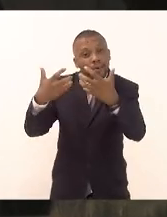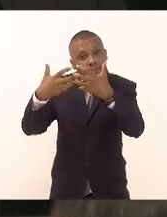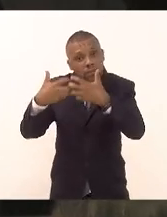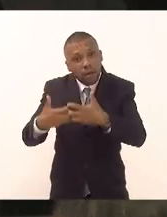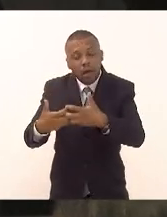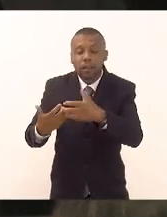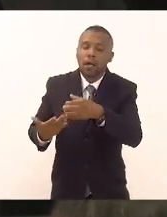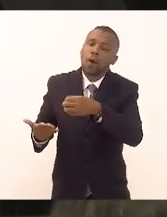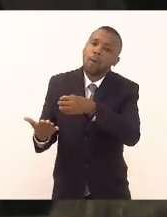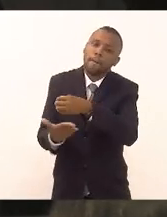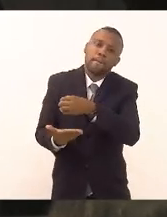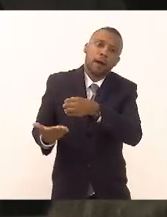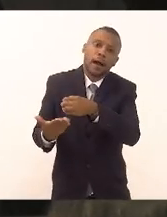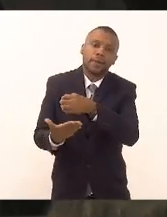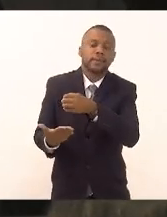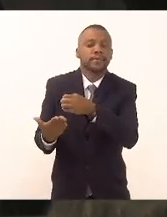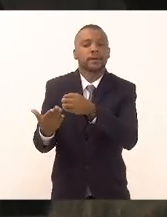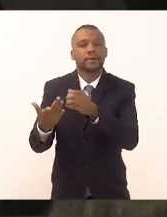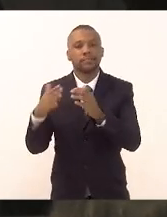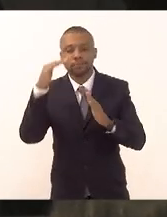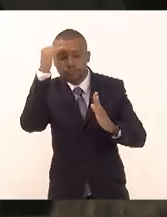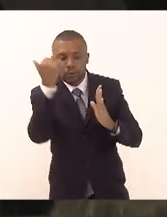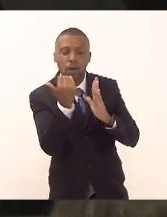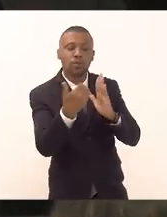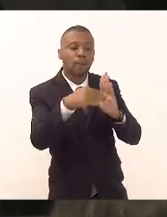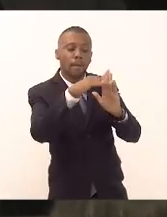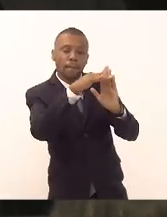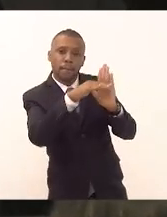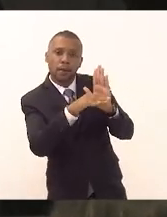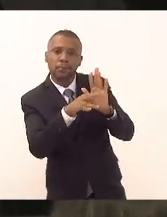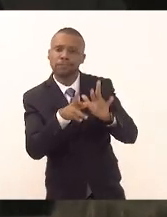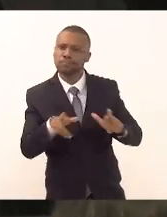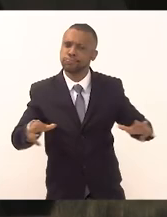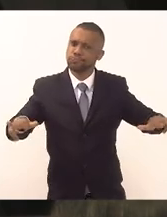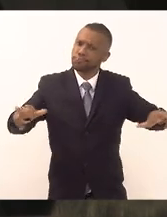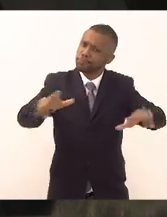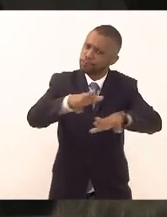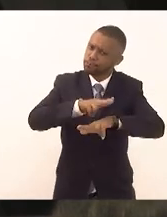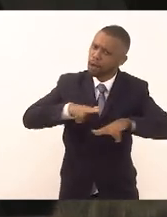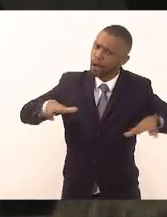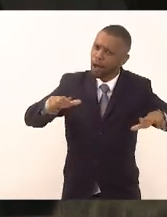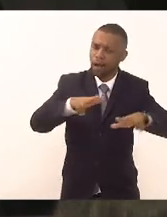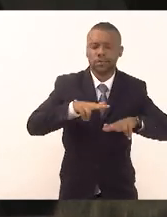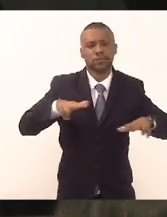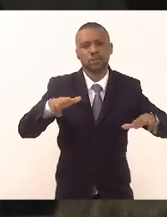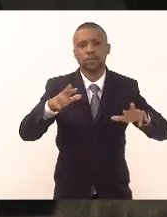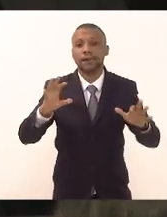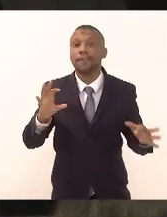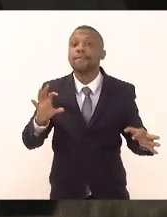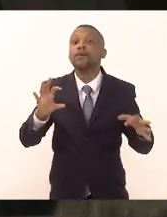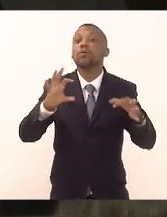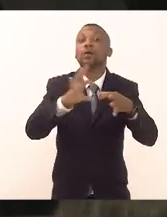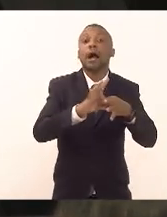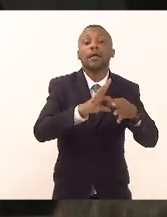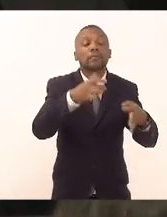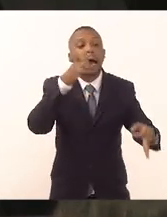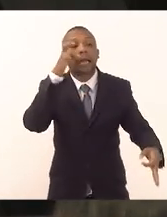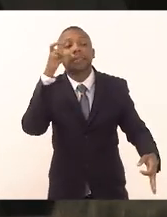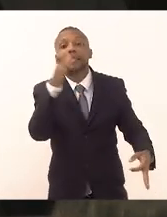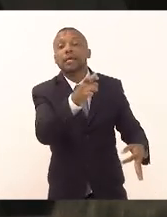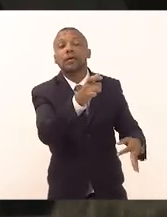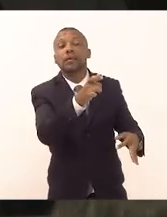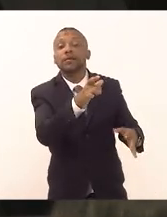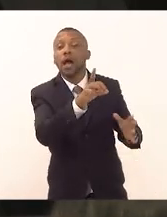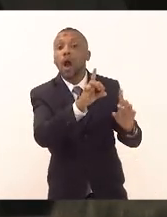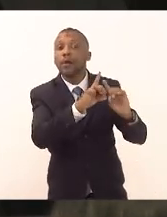com base em princípios e valores plurais e diversos, jamais vinculados ou adstritos a